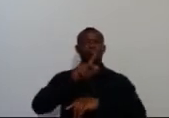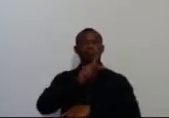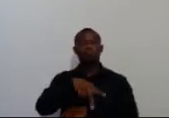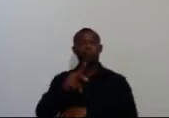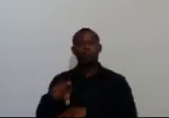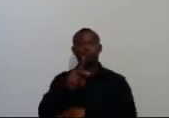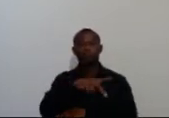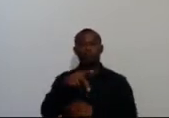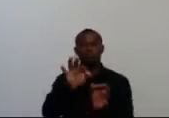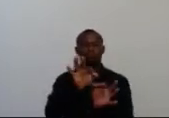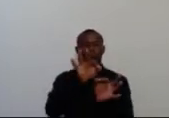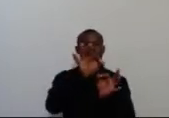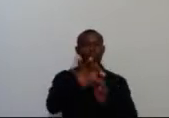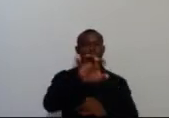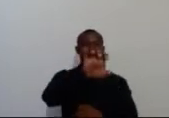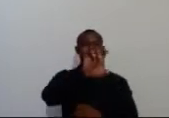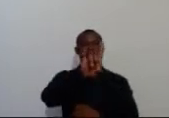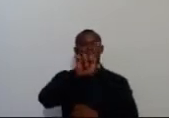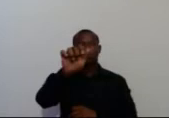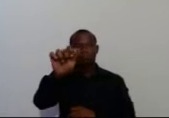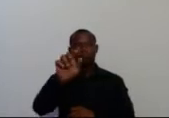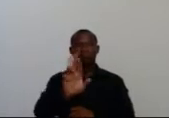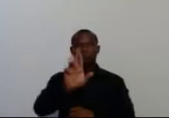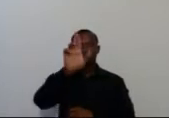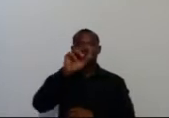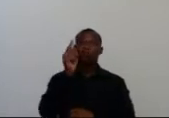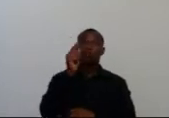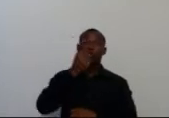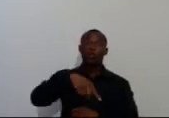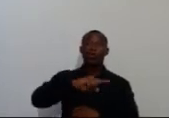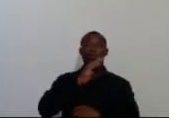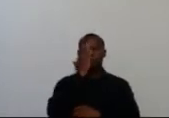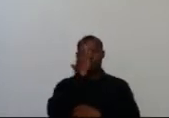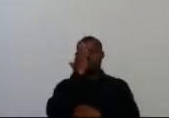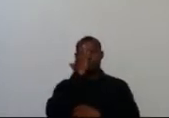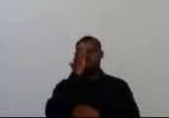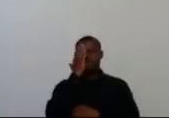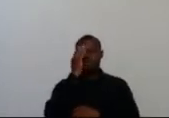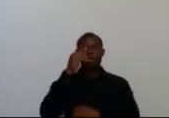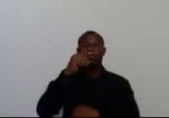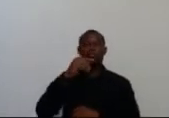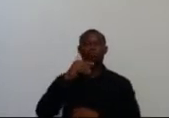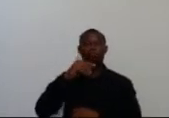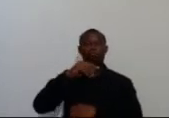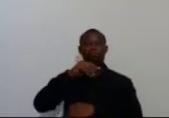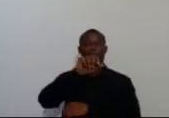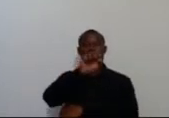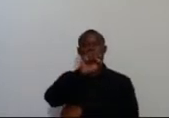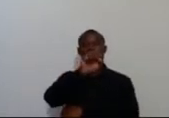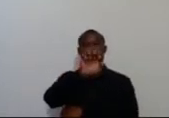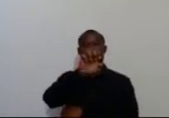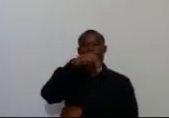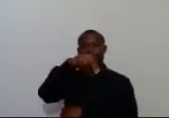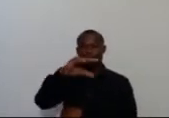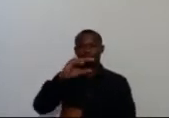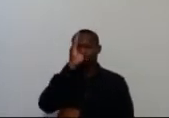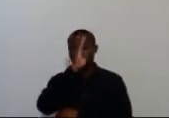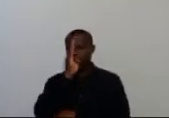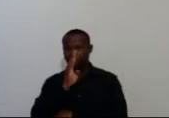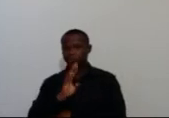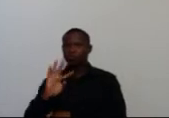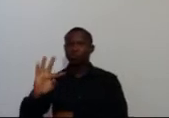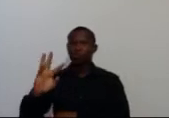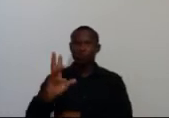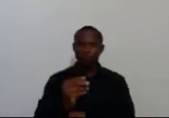Departamento Nacional, é sempre um enorme prazer e uma excelente oportunidade quando vocês nos convidam para estar